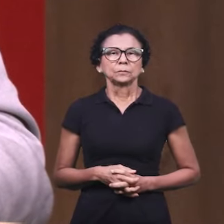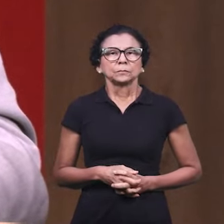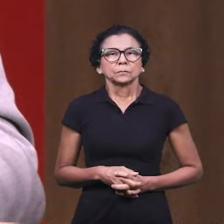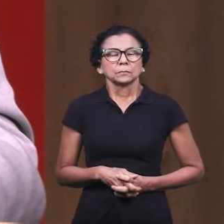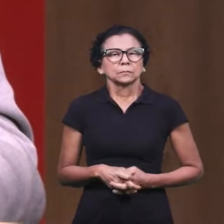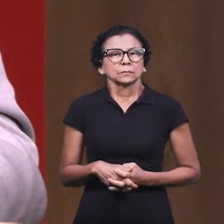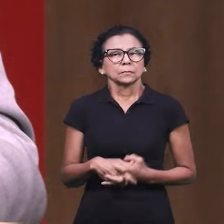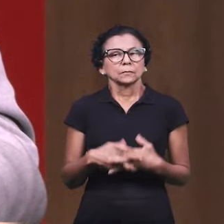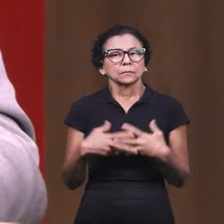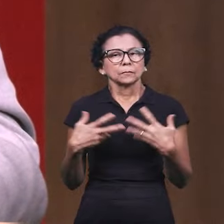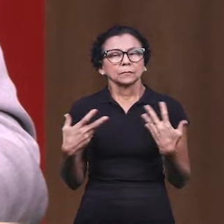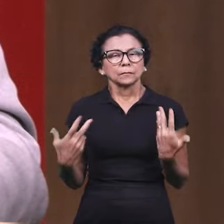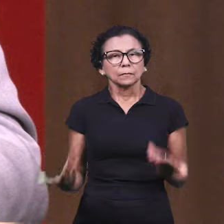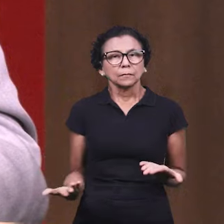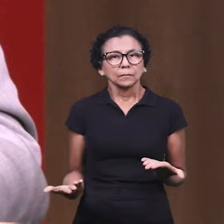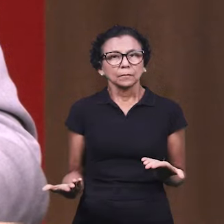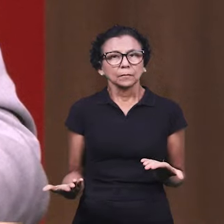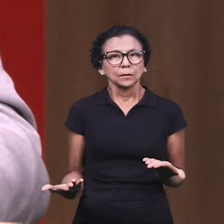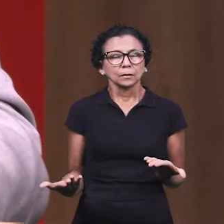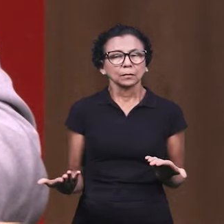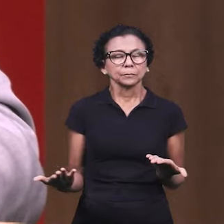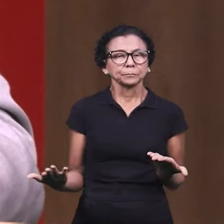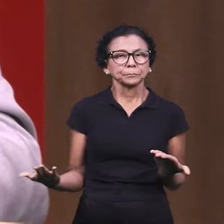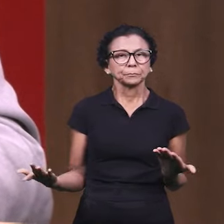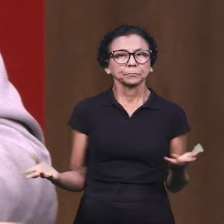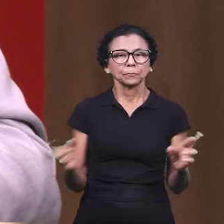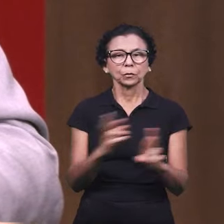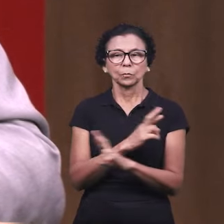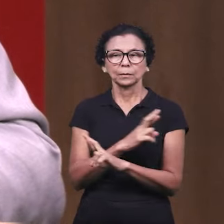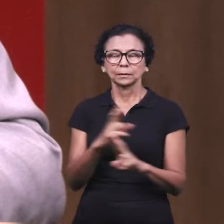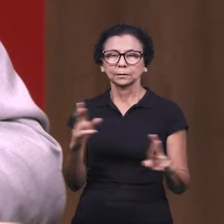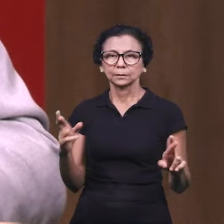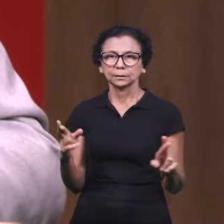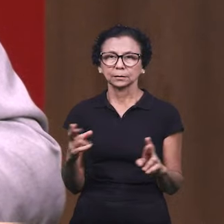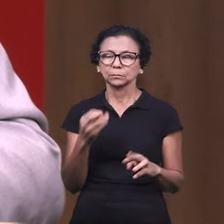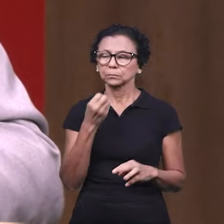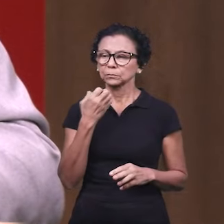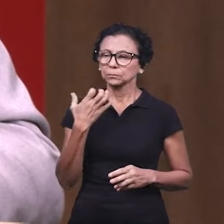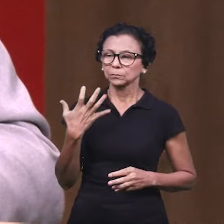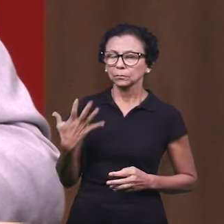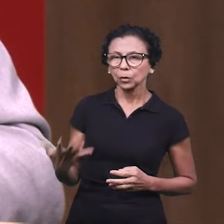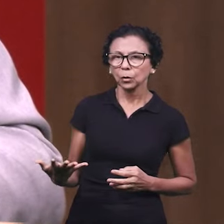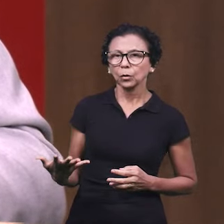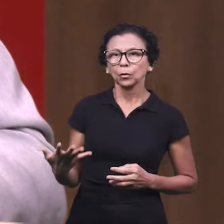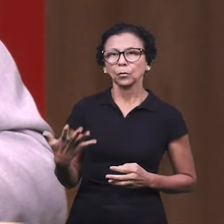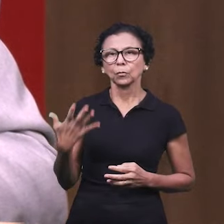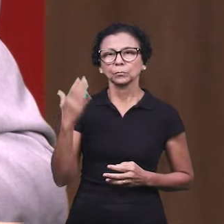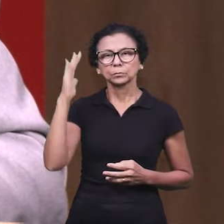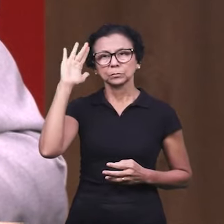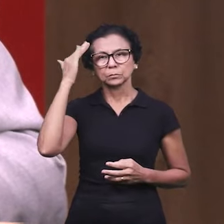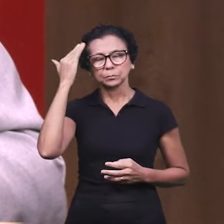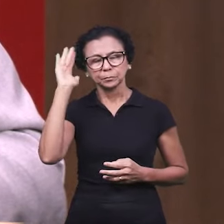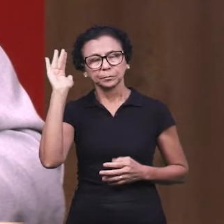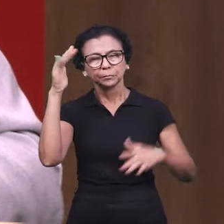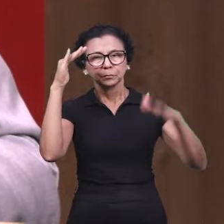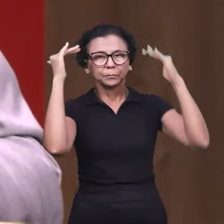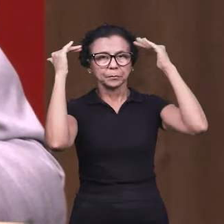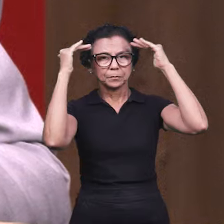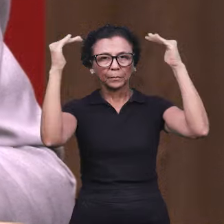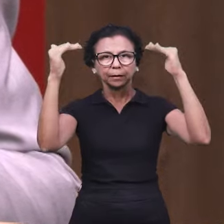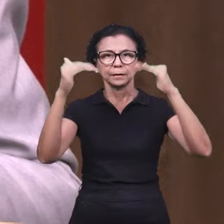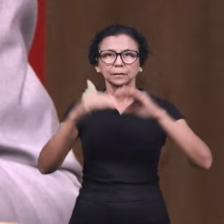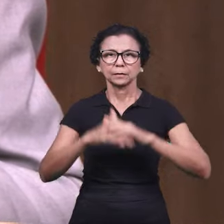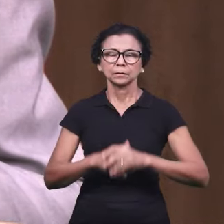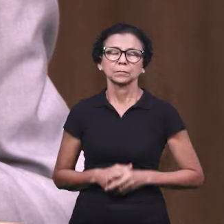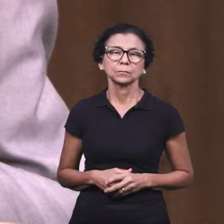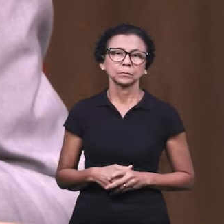parte né dos pais e os filhos tá Ah os pais já foram